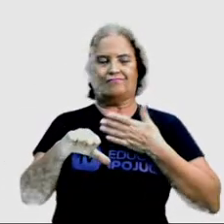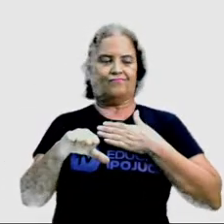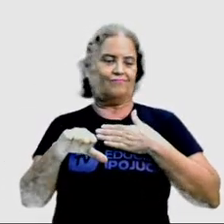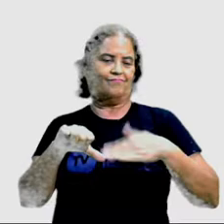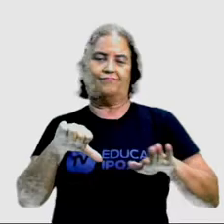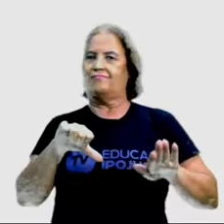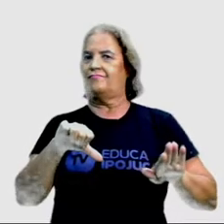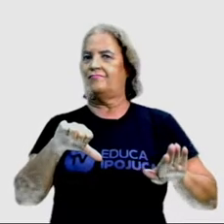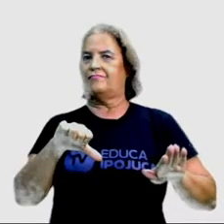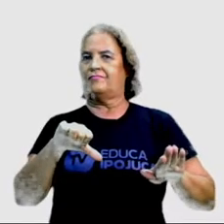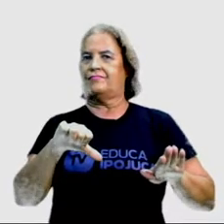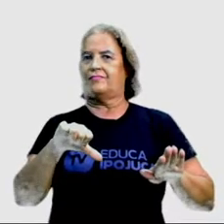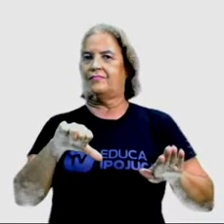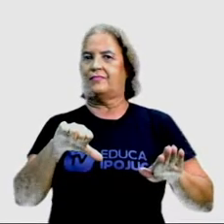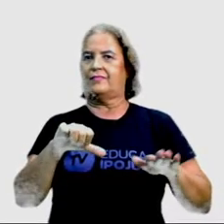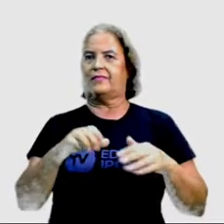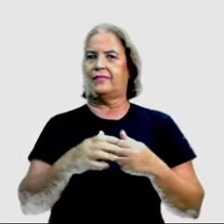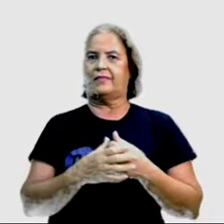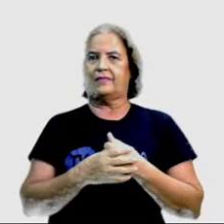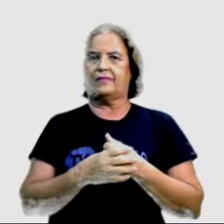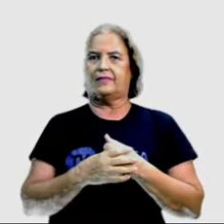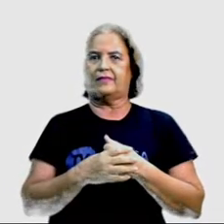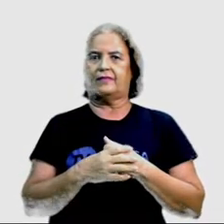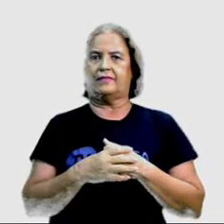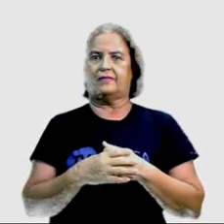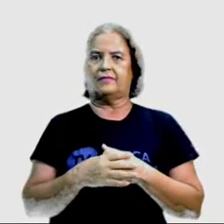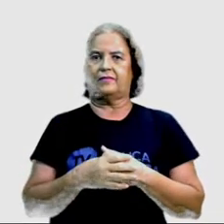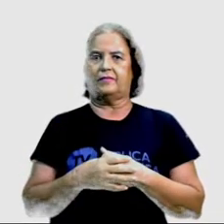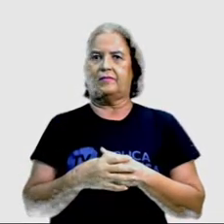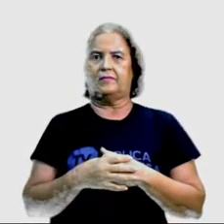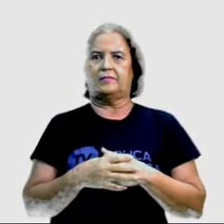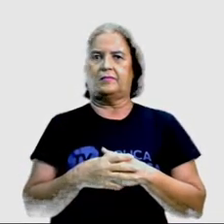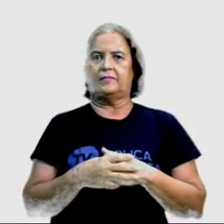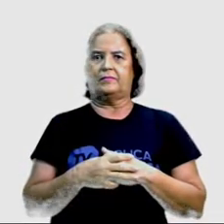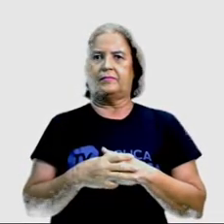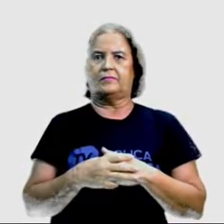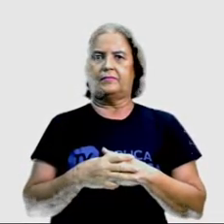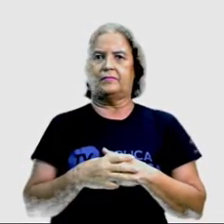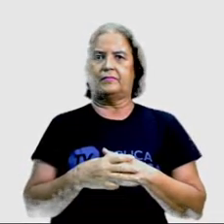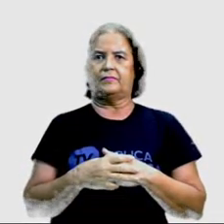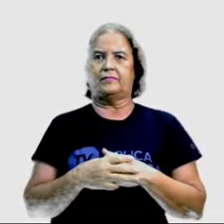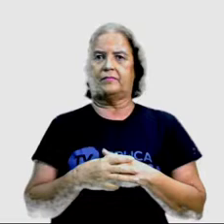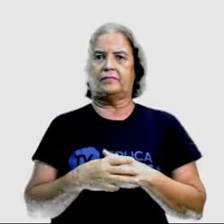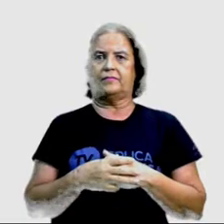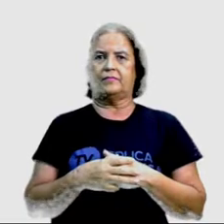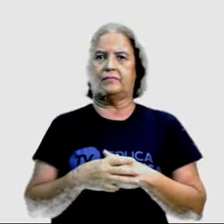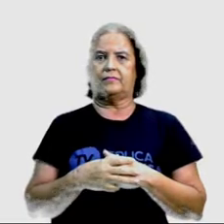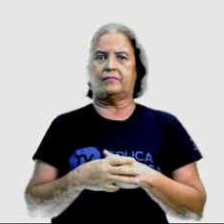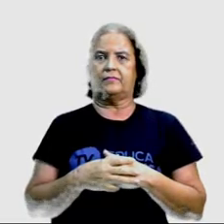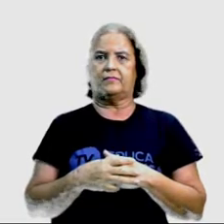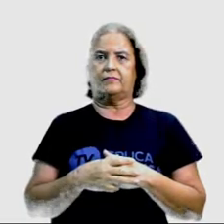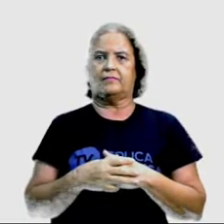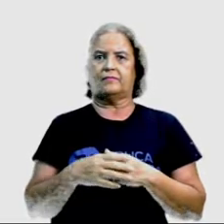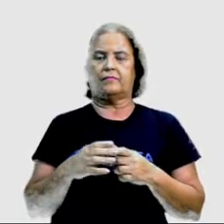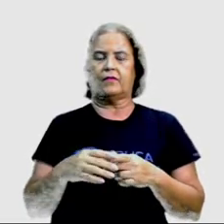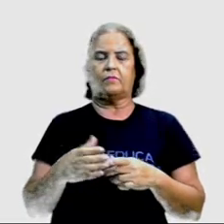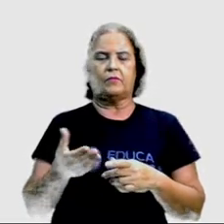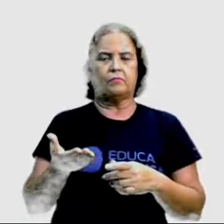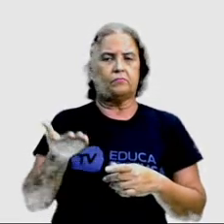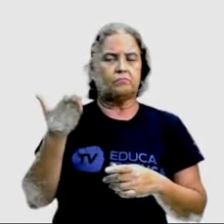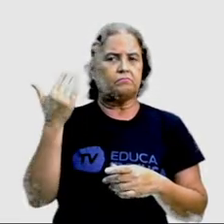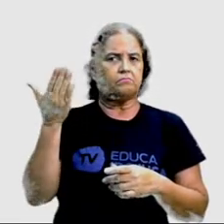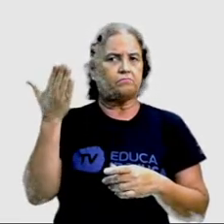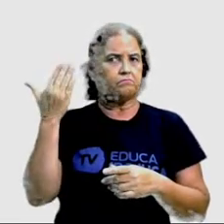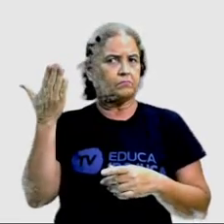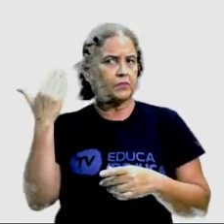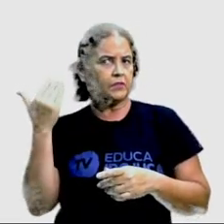ok? Let's go! Então, nós temos também aqui o ex, que seria passado,